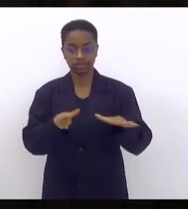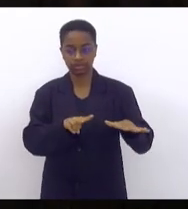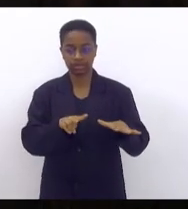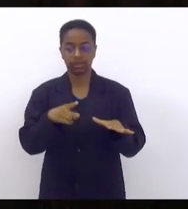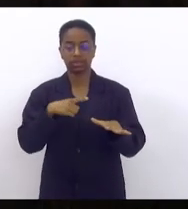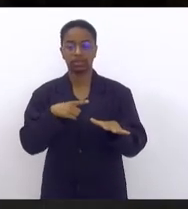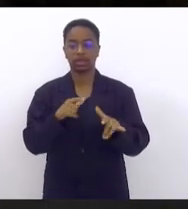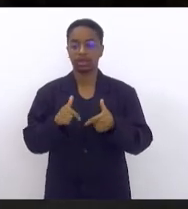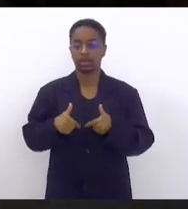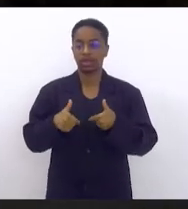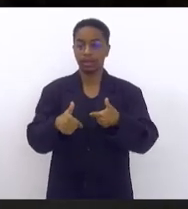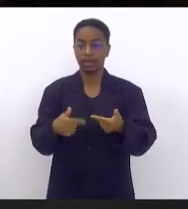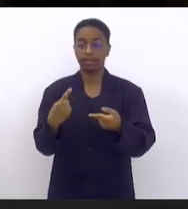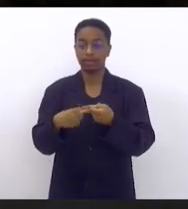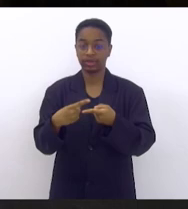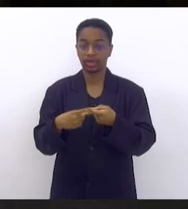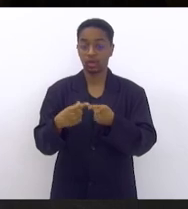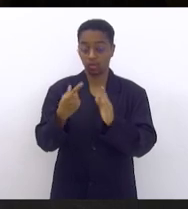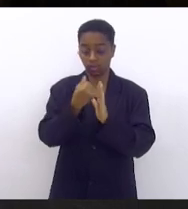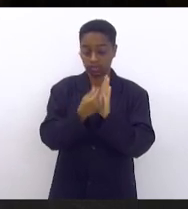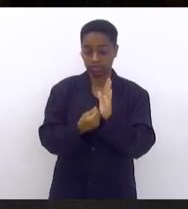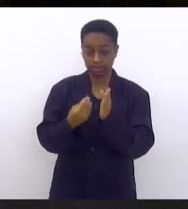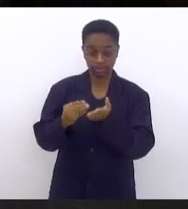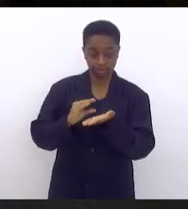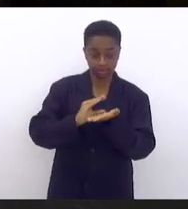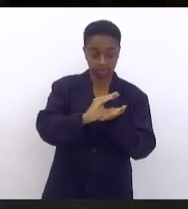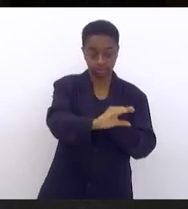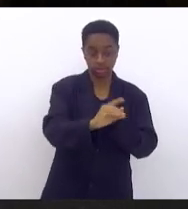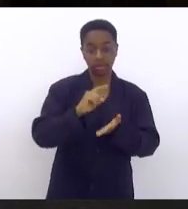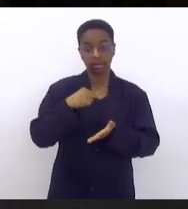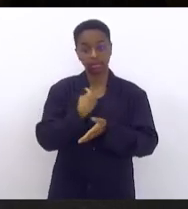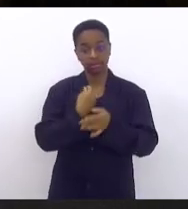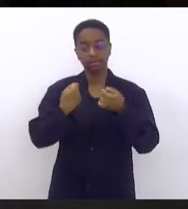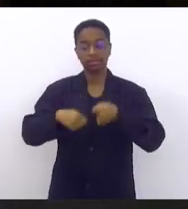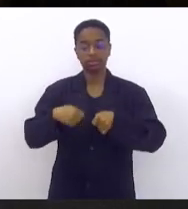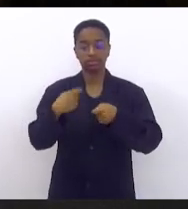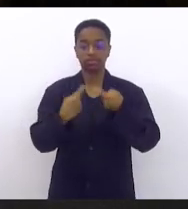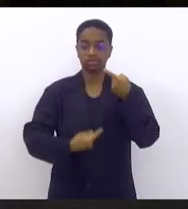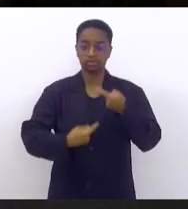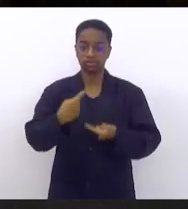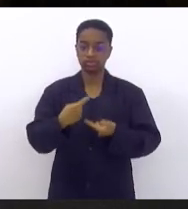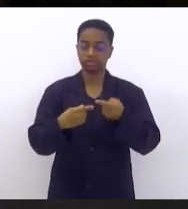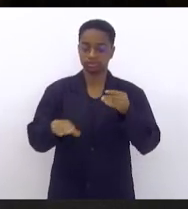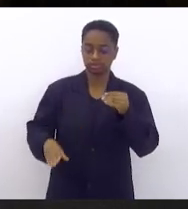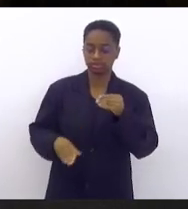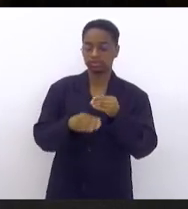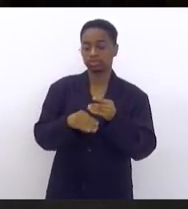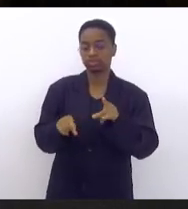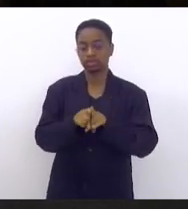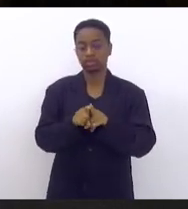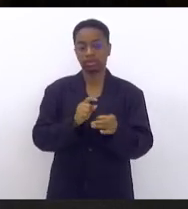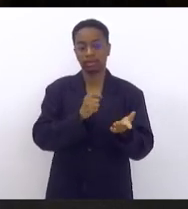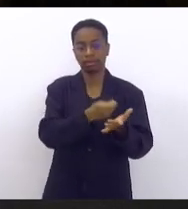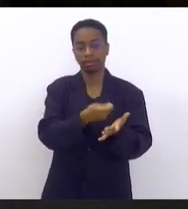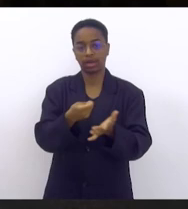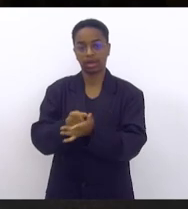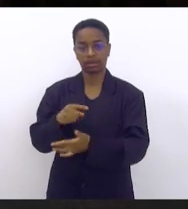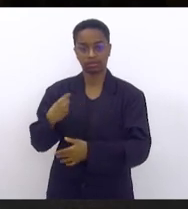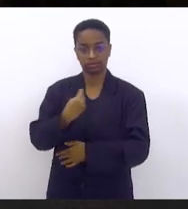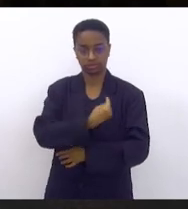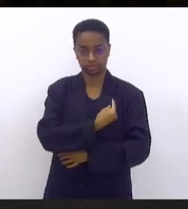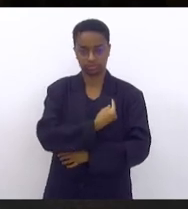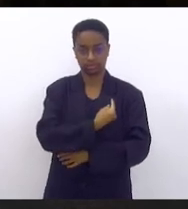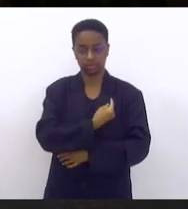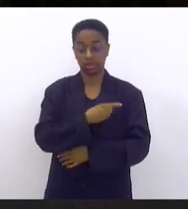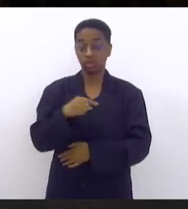Assembleia Legislativa é o fato que está chegando o orçamento aqui e nós queremos discutir no orçamento do Estado a inclusão desse recurso para pagar o que é nosso